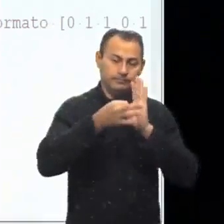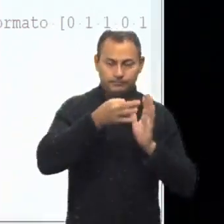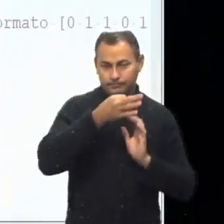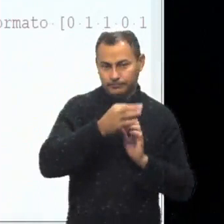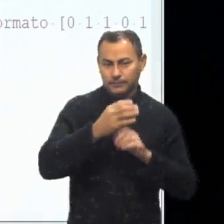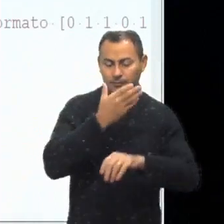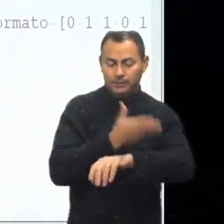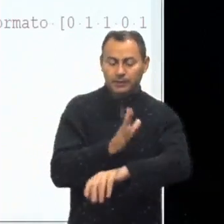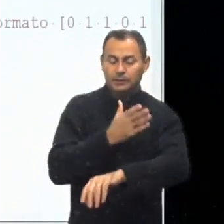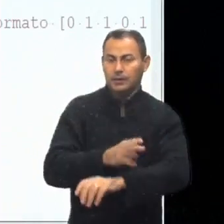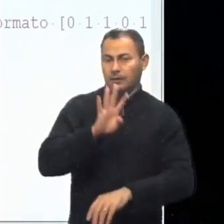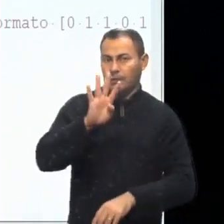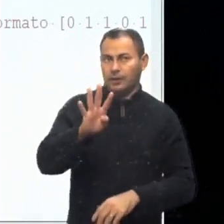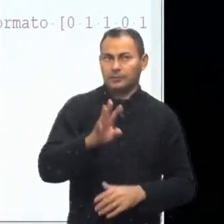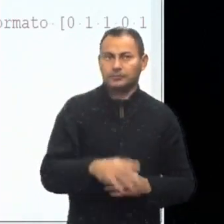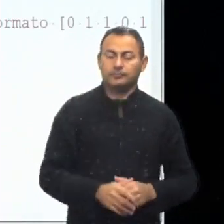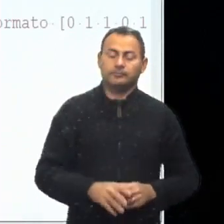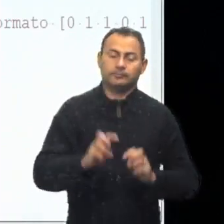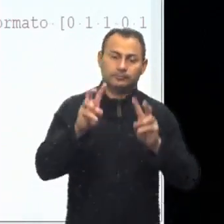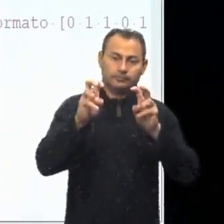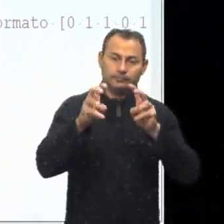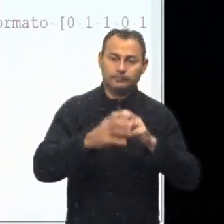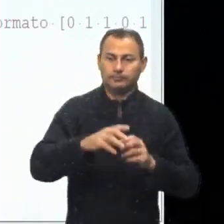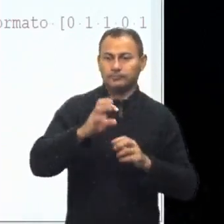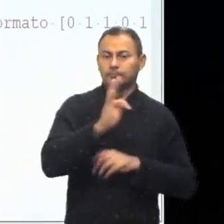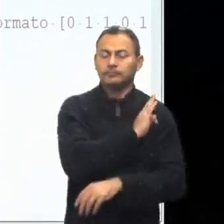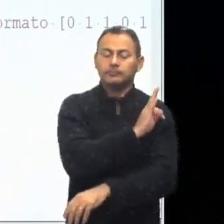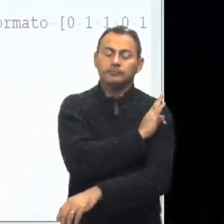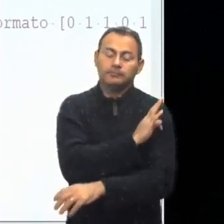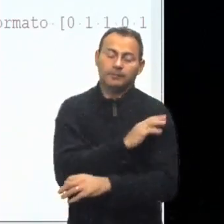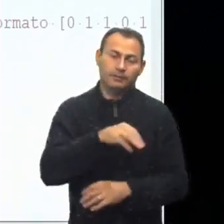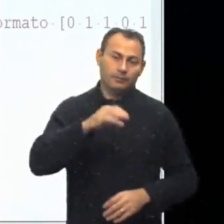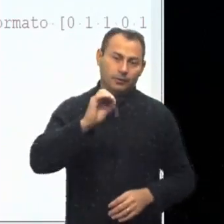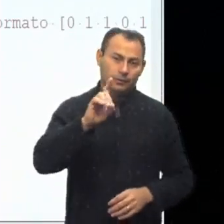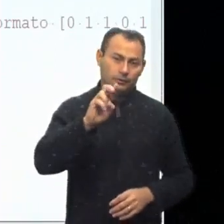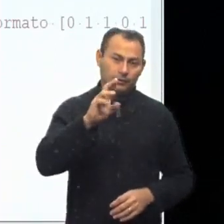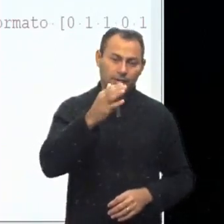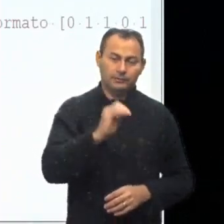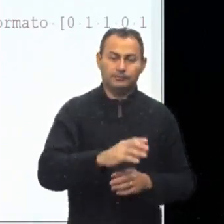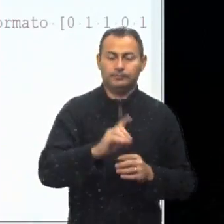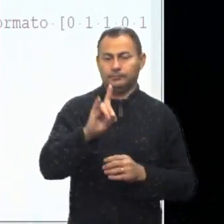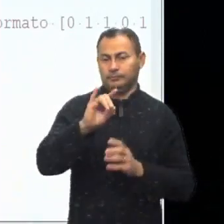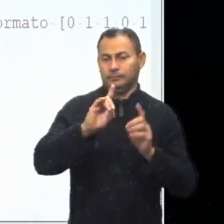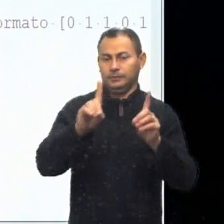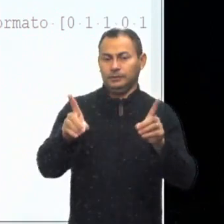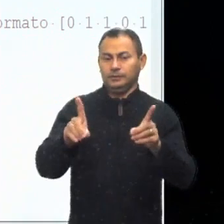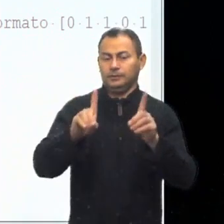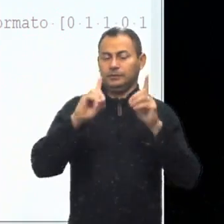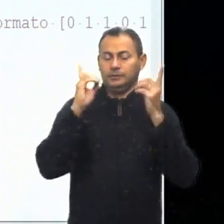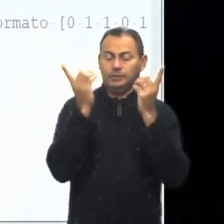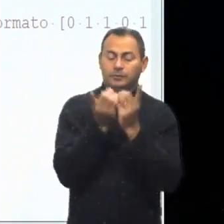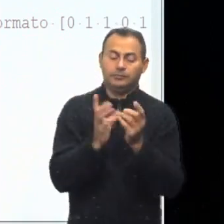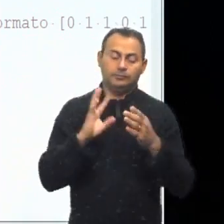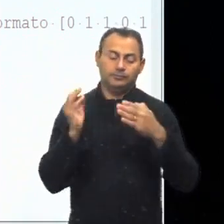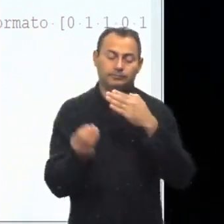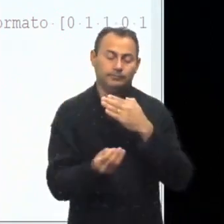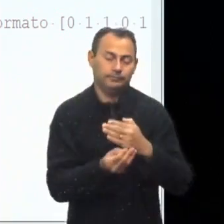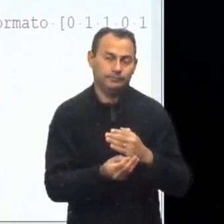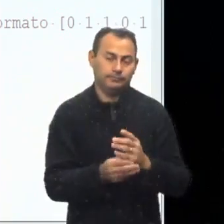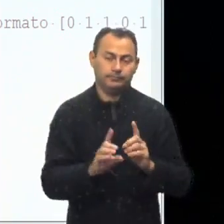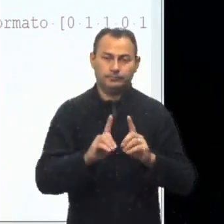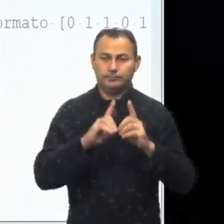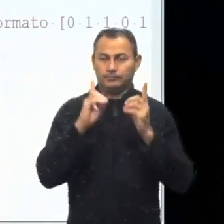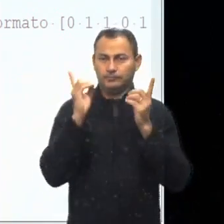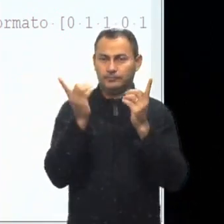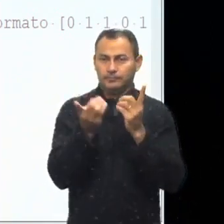a prática 4, o título da prática é Técnicas de Modulação Digital. O que a gente vai implementar? Vai